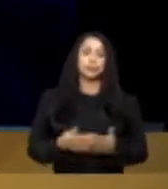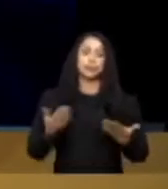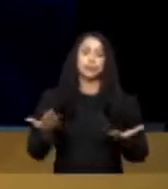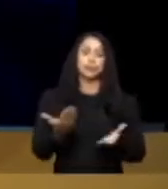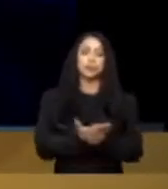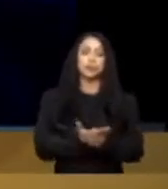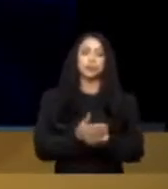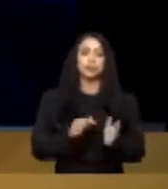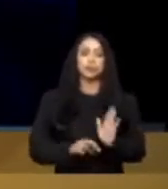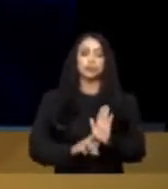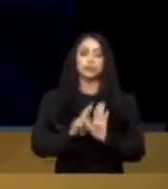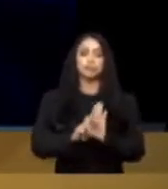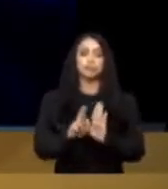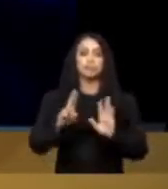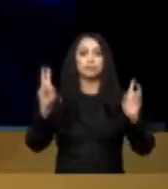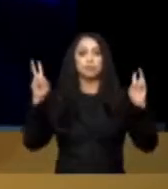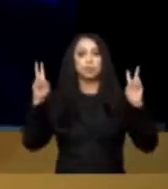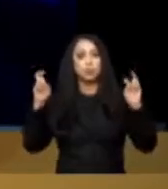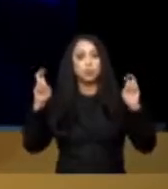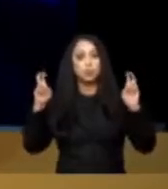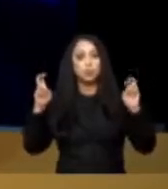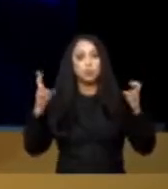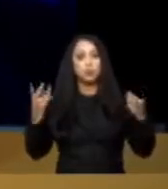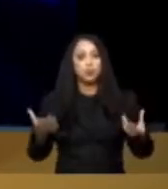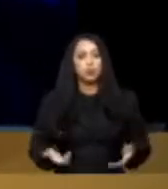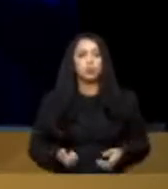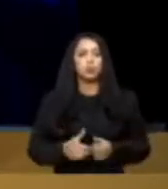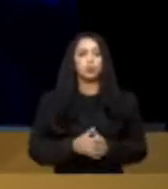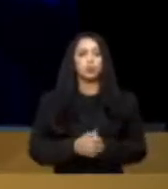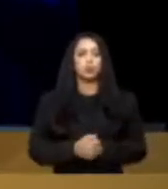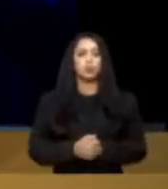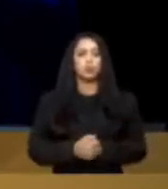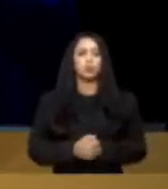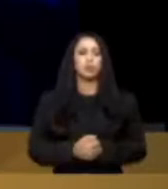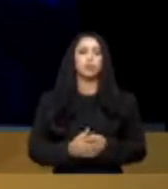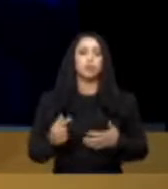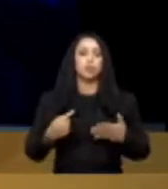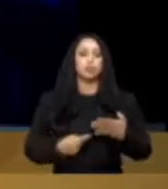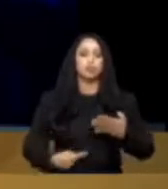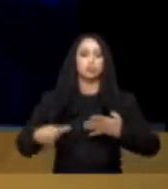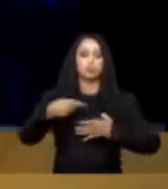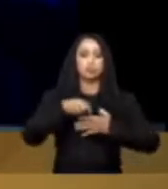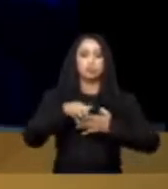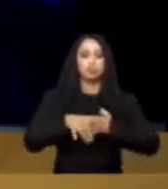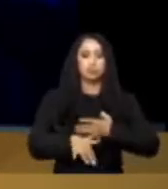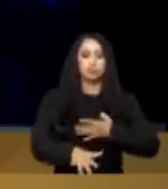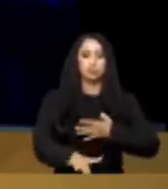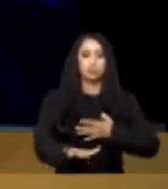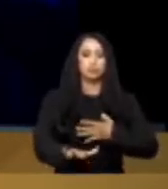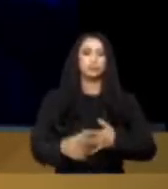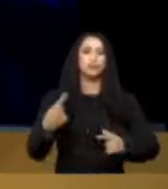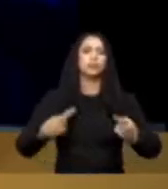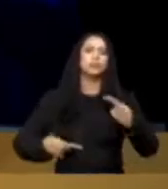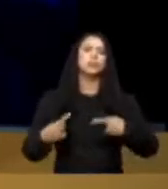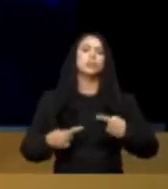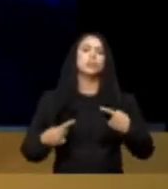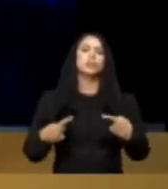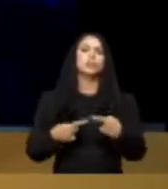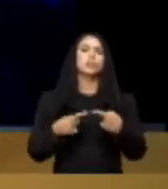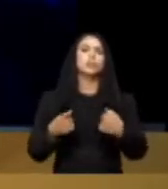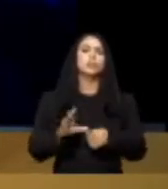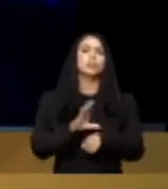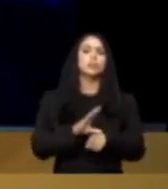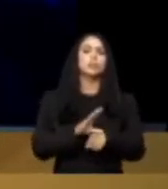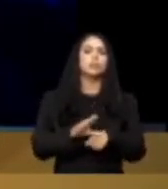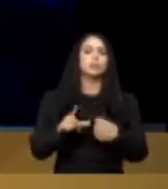causa representativa do tema é 1075 de repercussão geral. Discute-se a